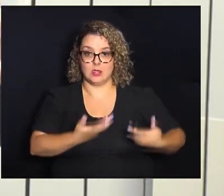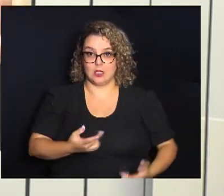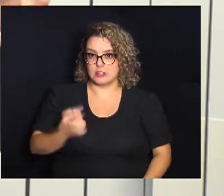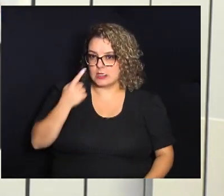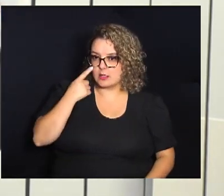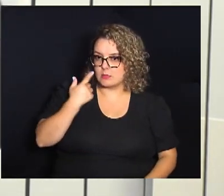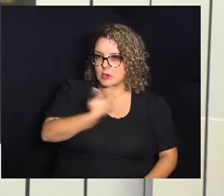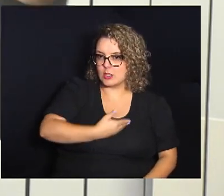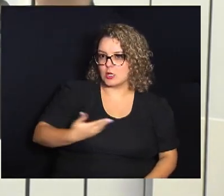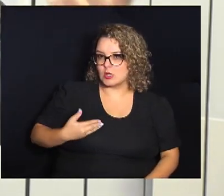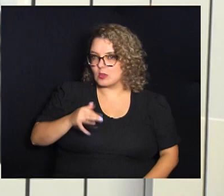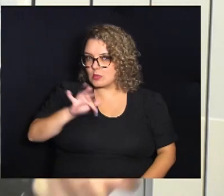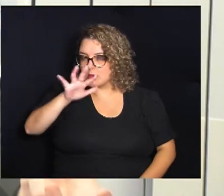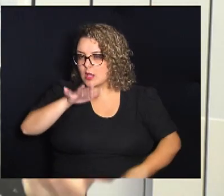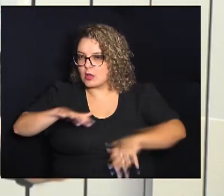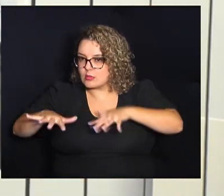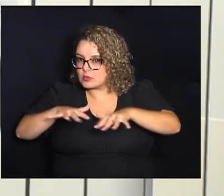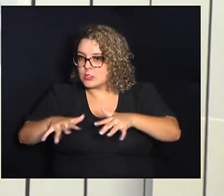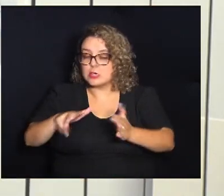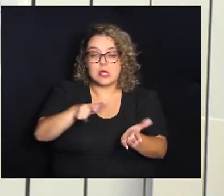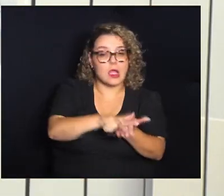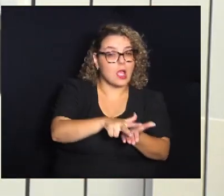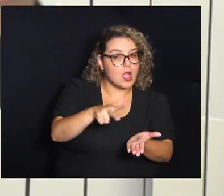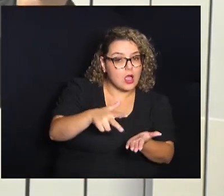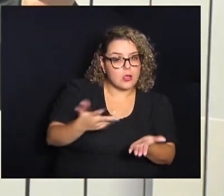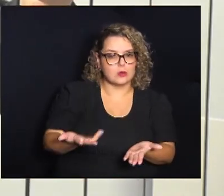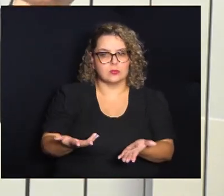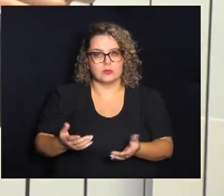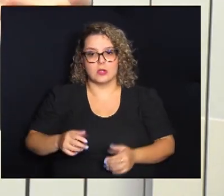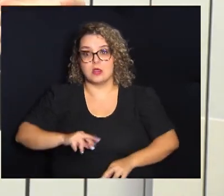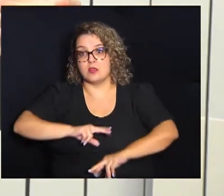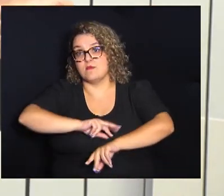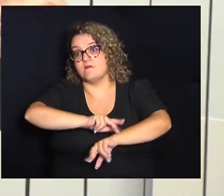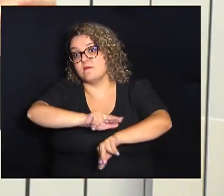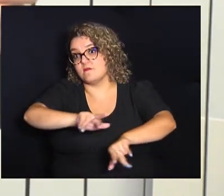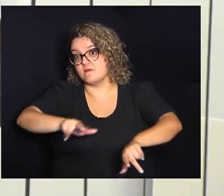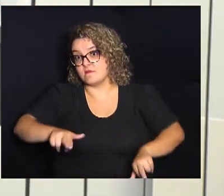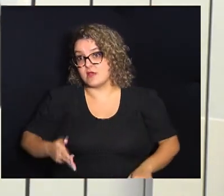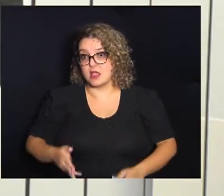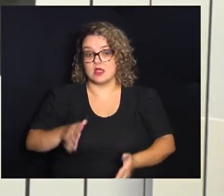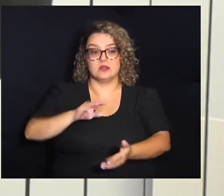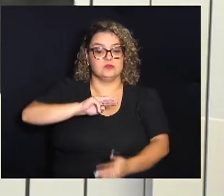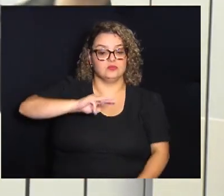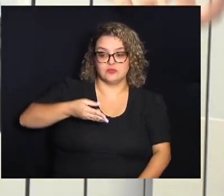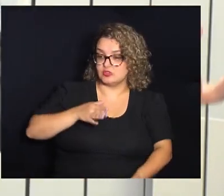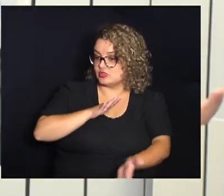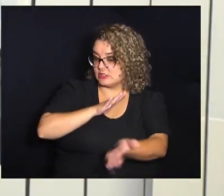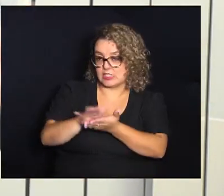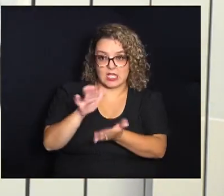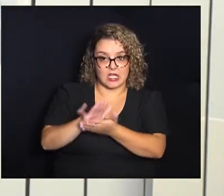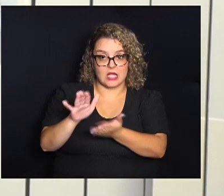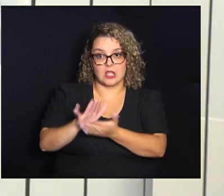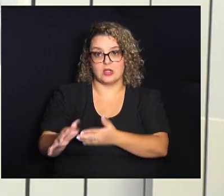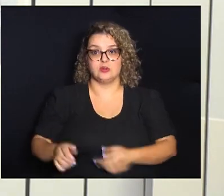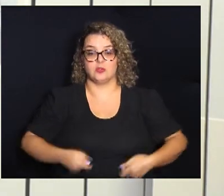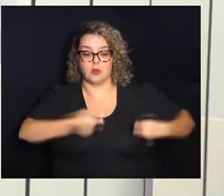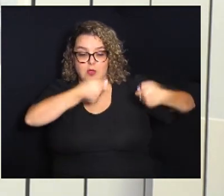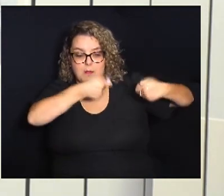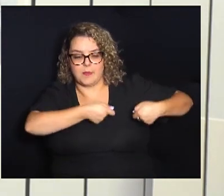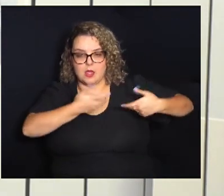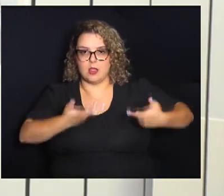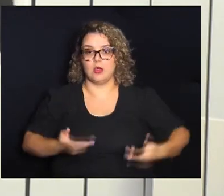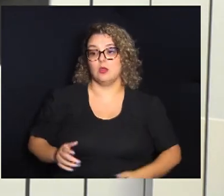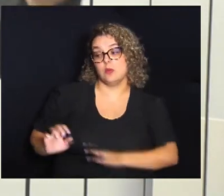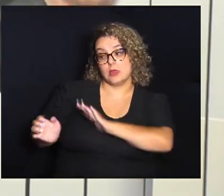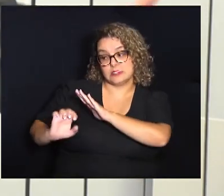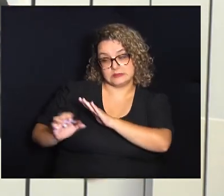se movimentando, regularizando, bilhões são gastos com os apostadores, com as